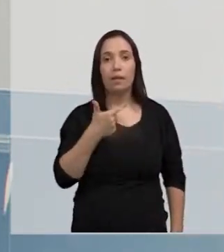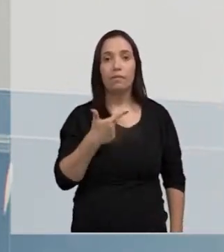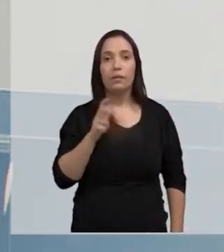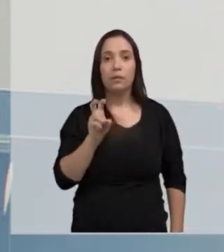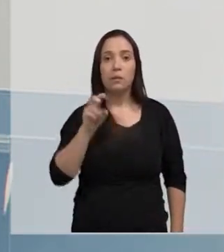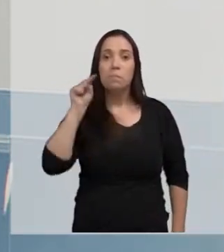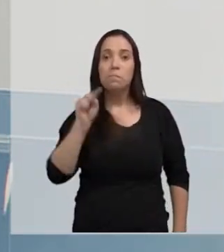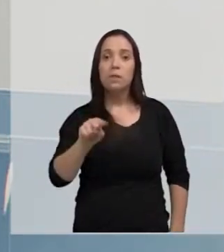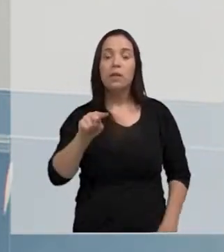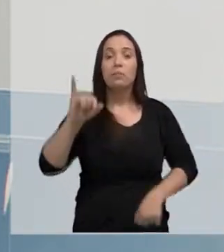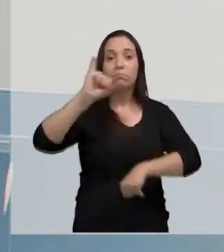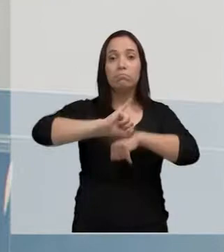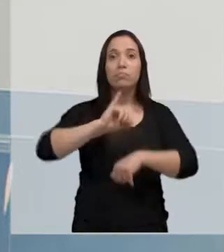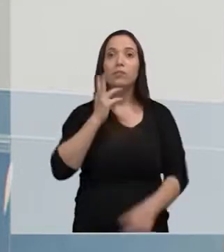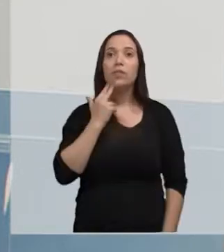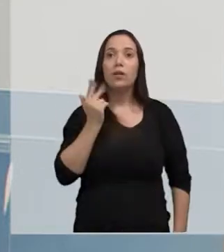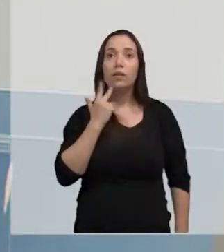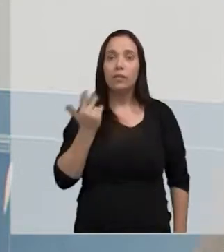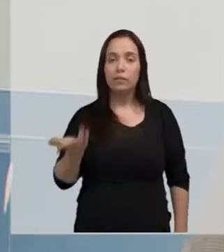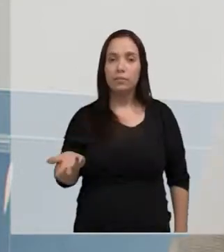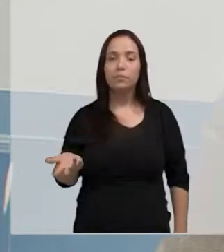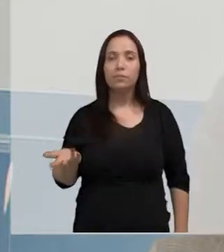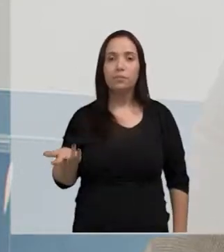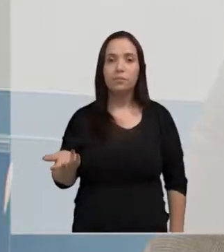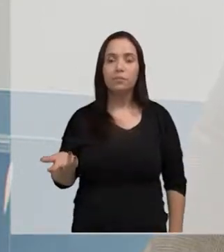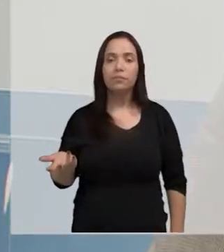125 mil votos em Fortaleza, cara. Pronto, é isso aí.